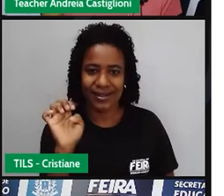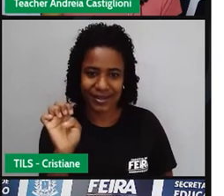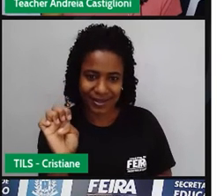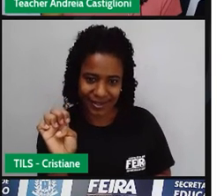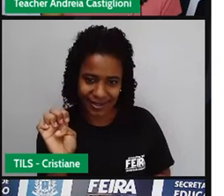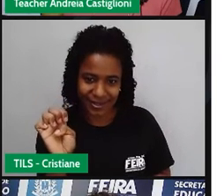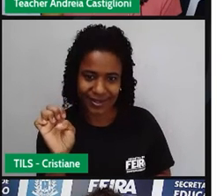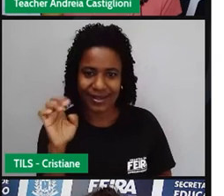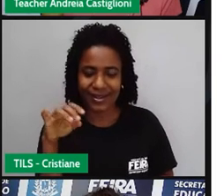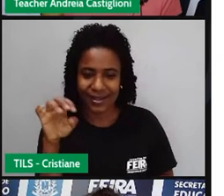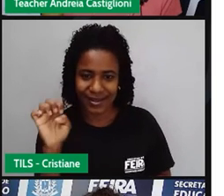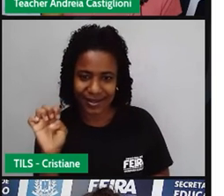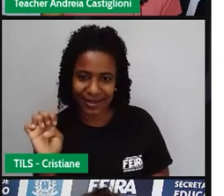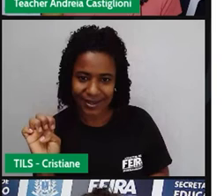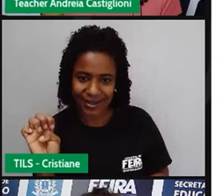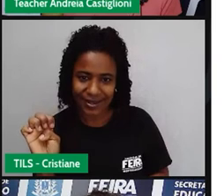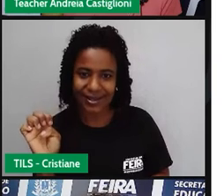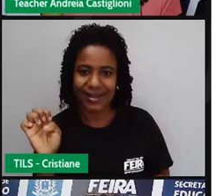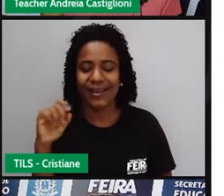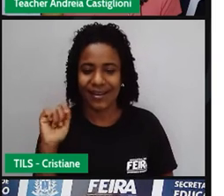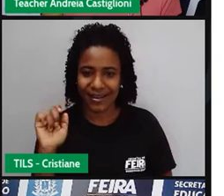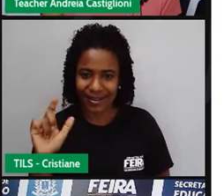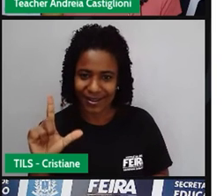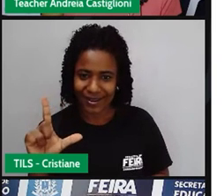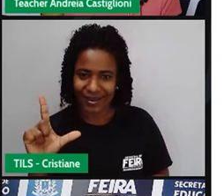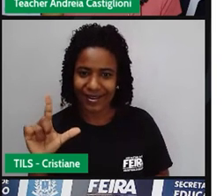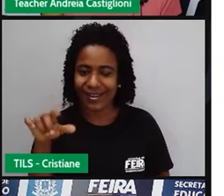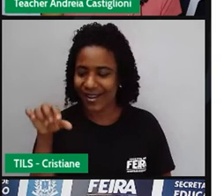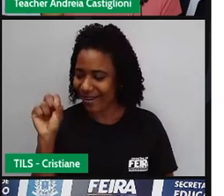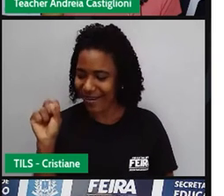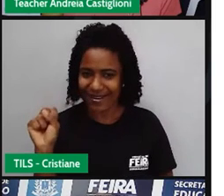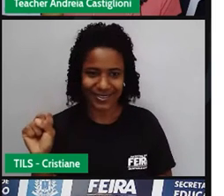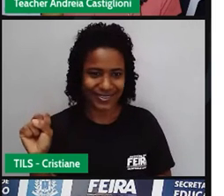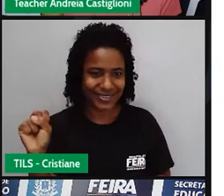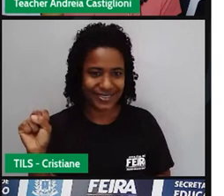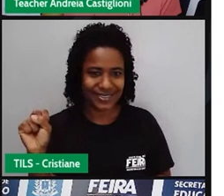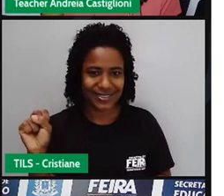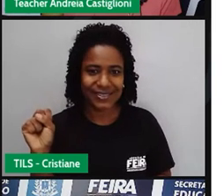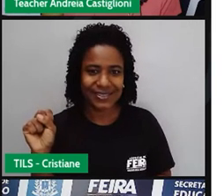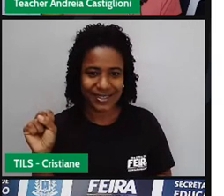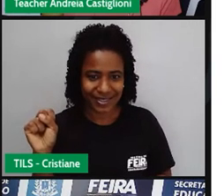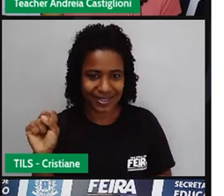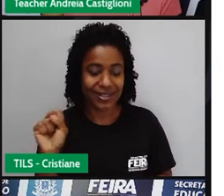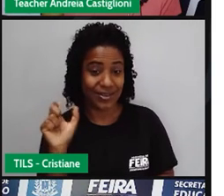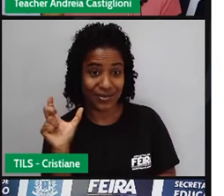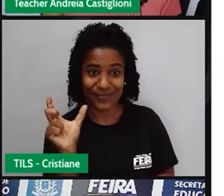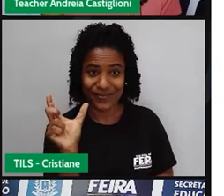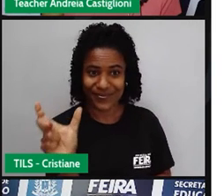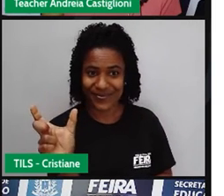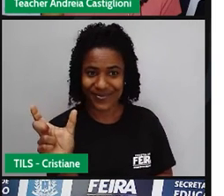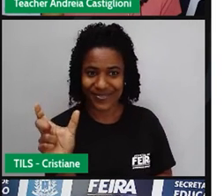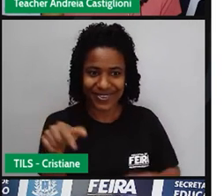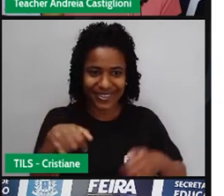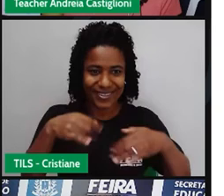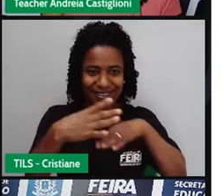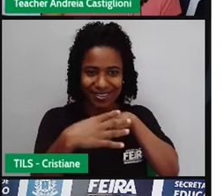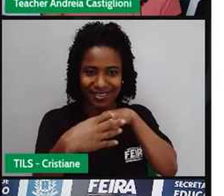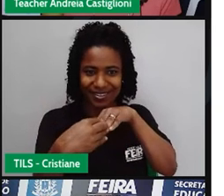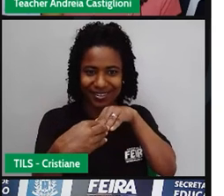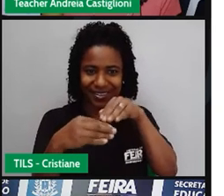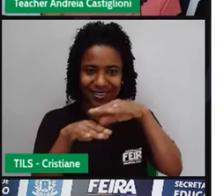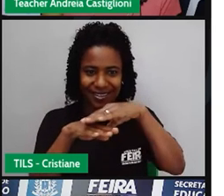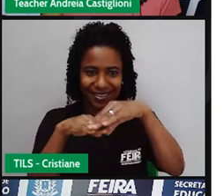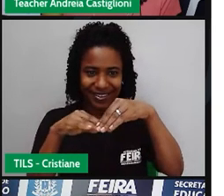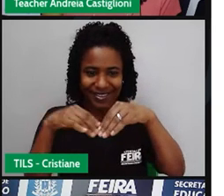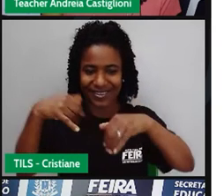i l l i a Oi Ok